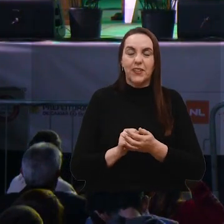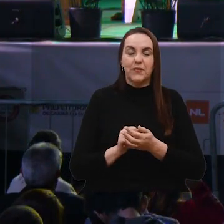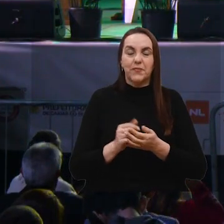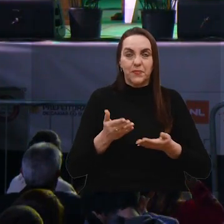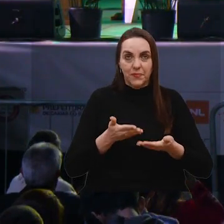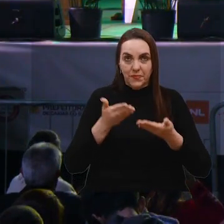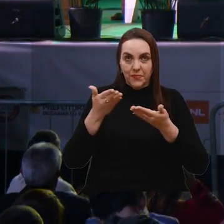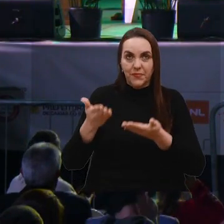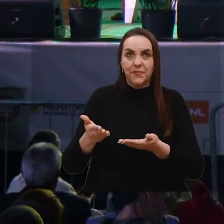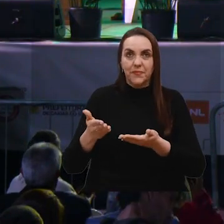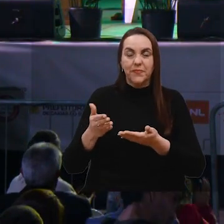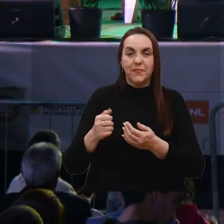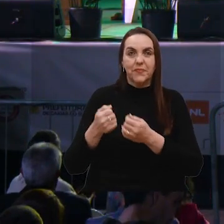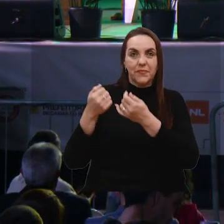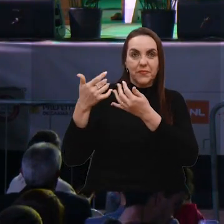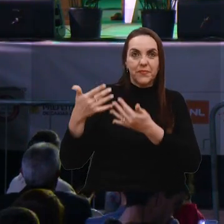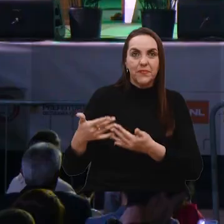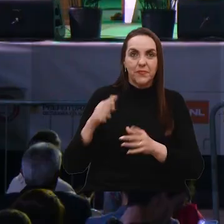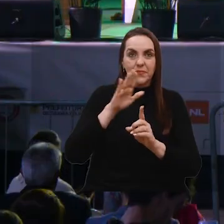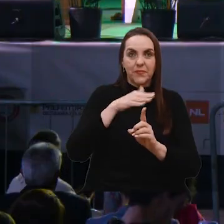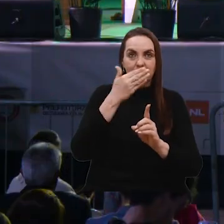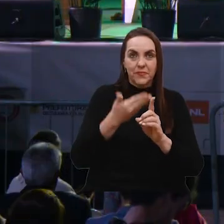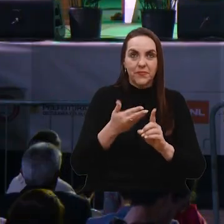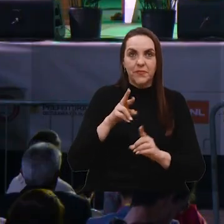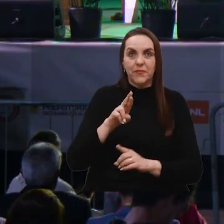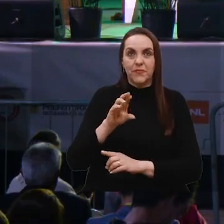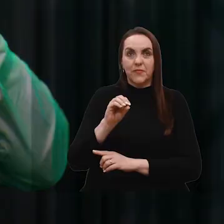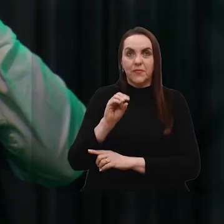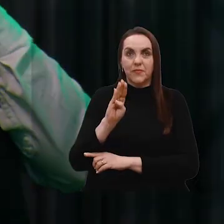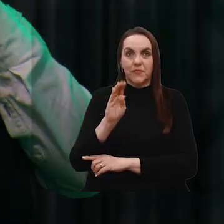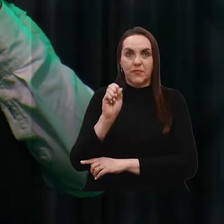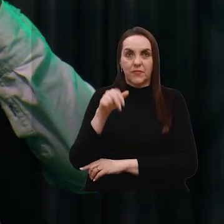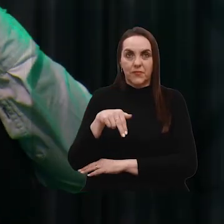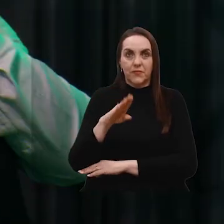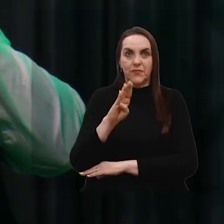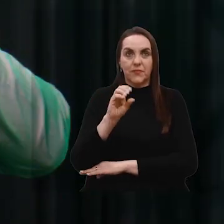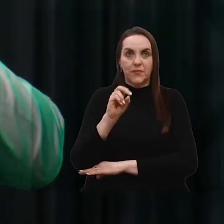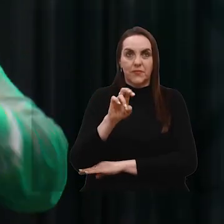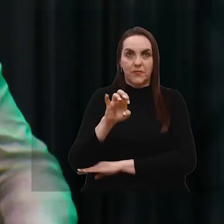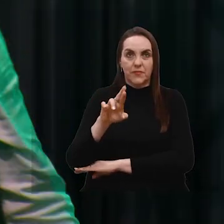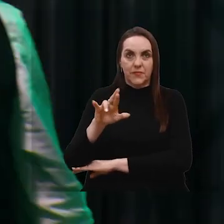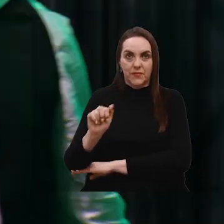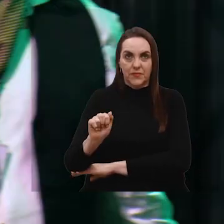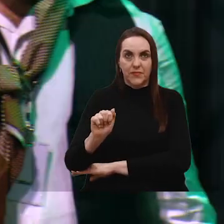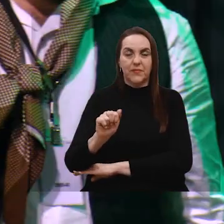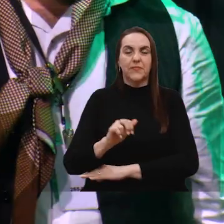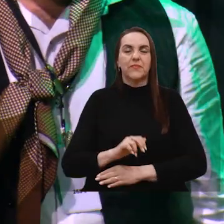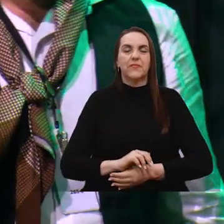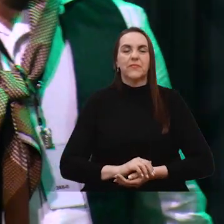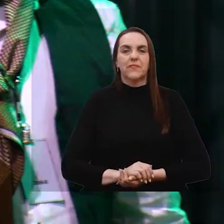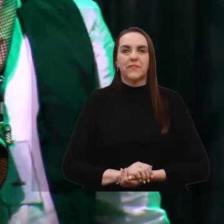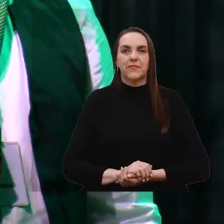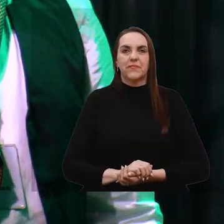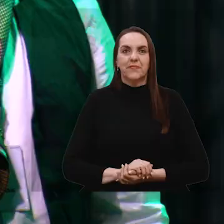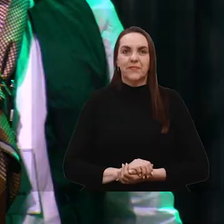Neste momento, passamos a palavra ao homenageado Robson Boeira.